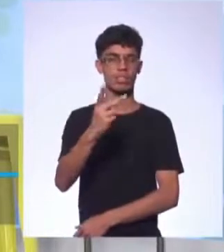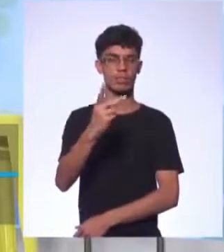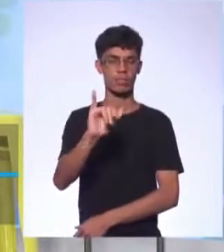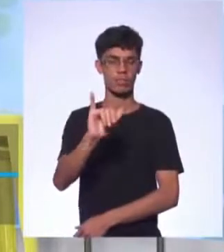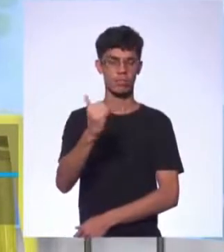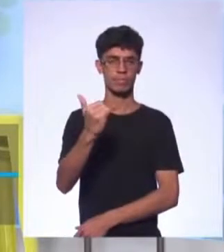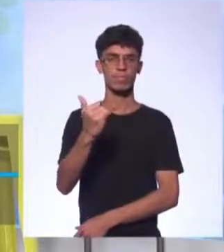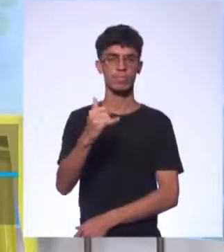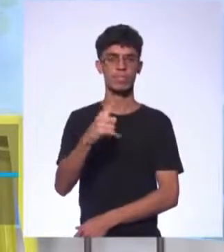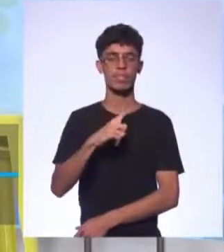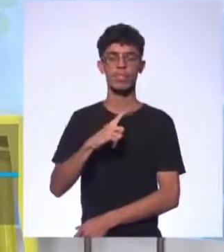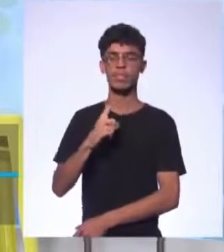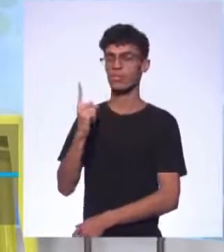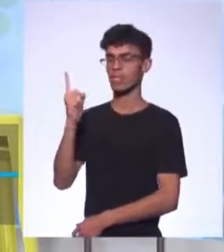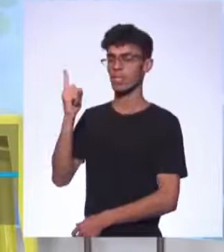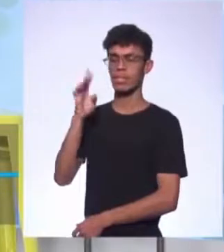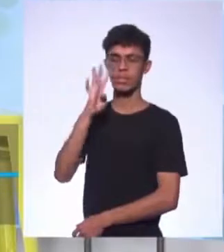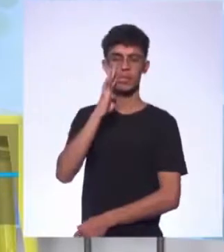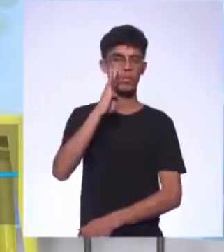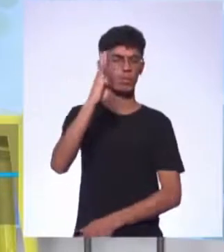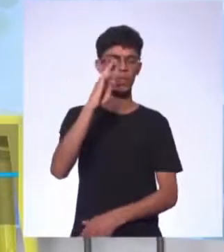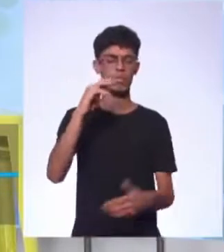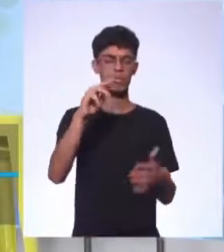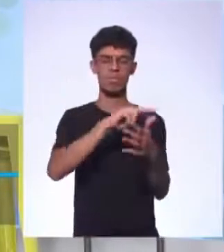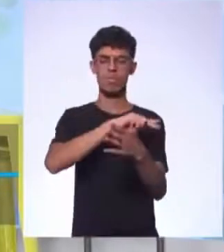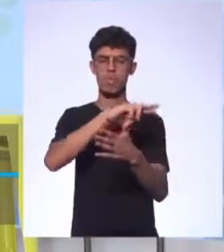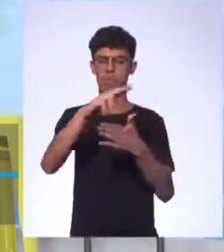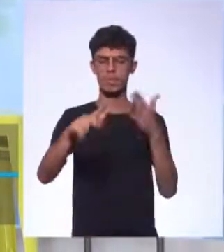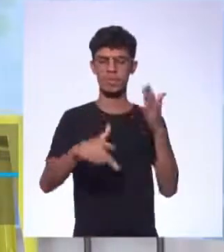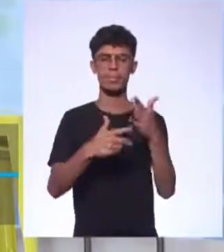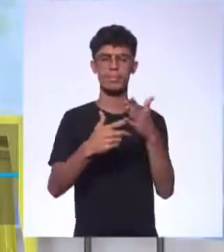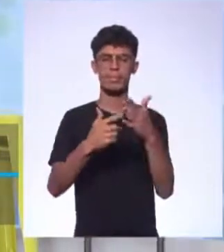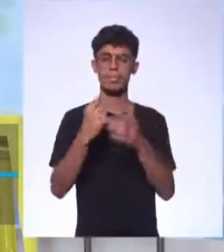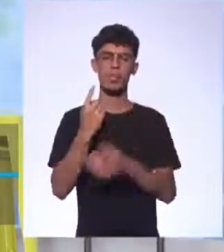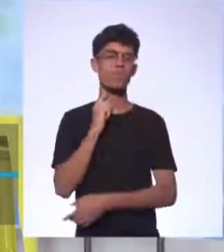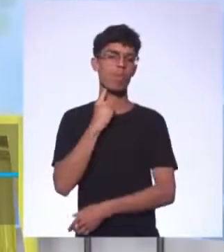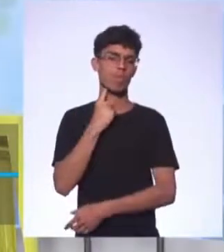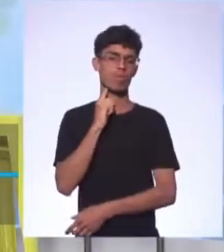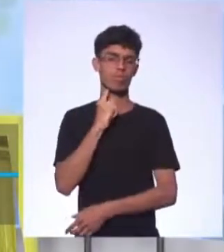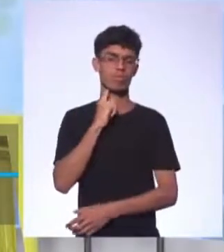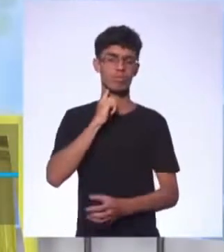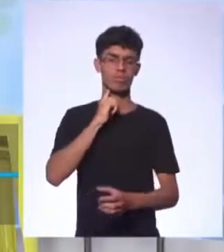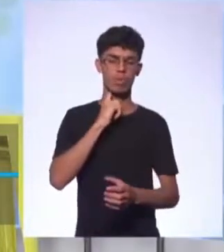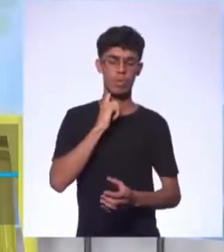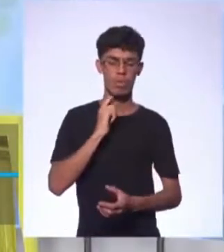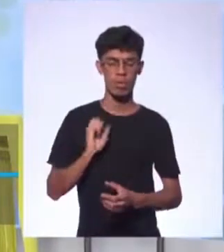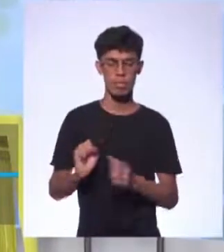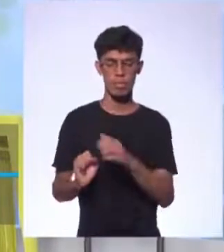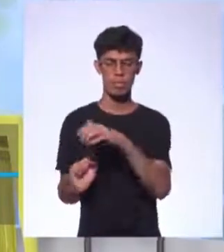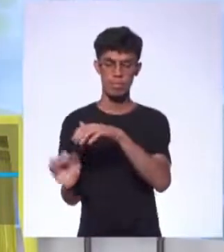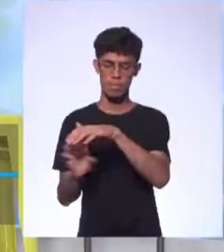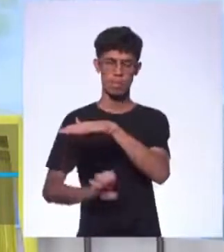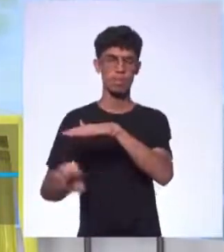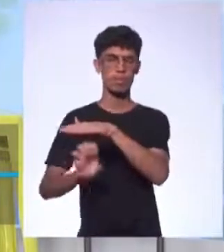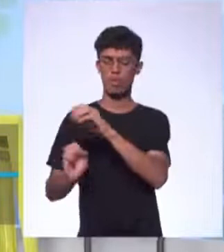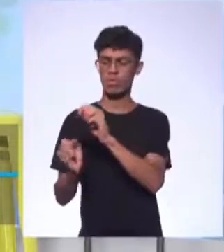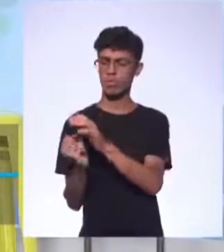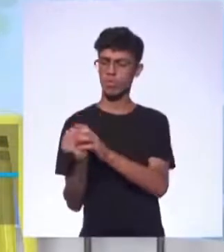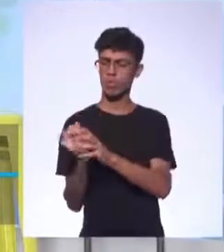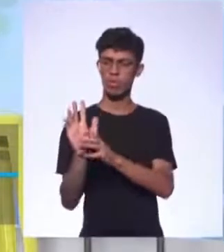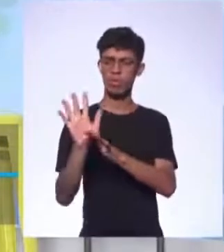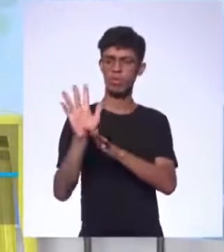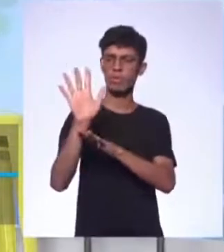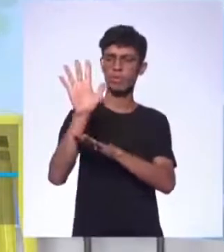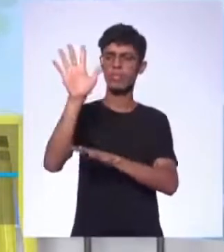Esses daqui são os principais poluentes do ar pelas chaminés das firmas. E aqui